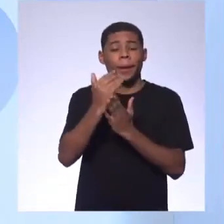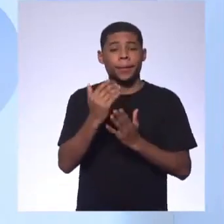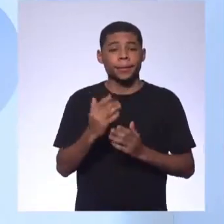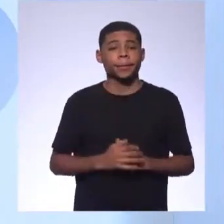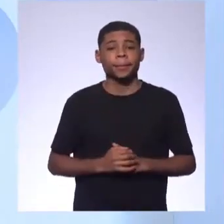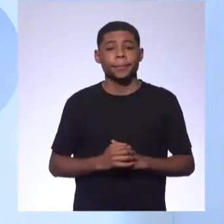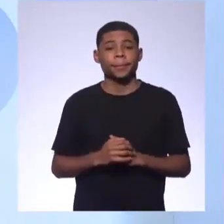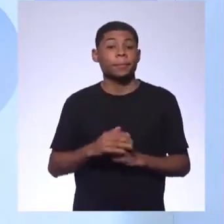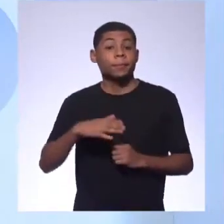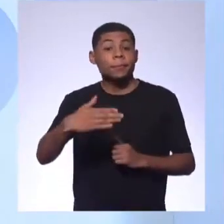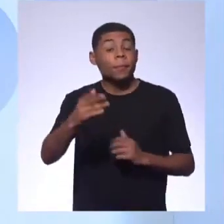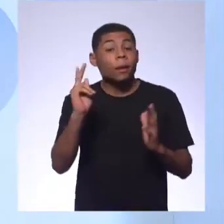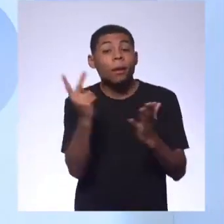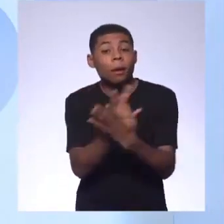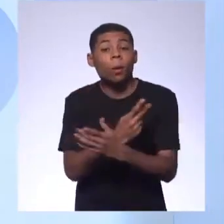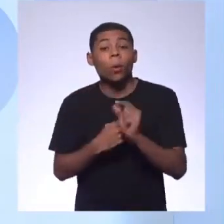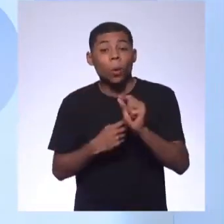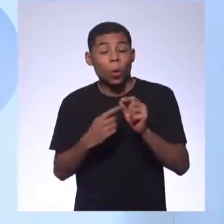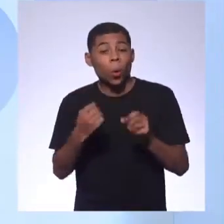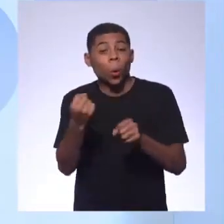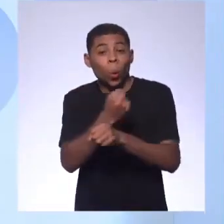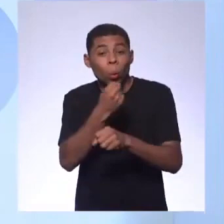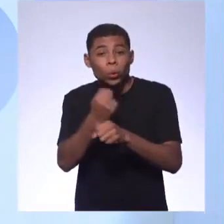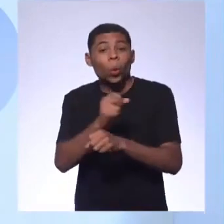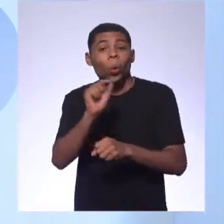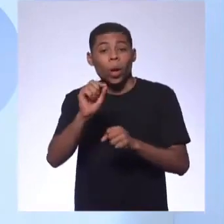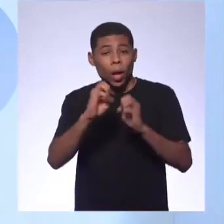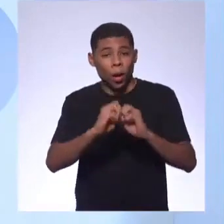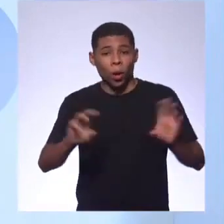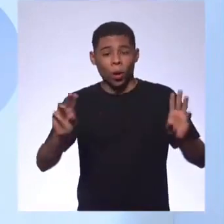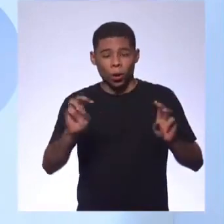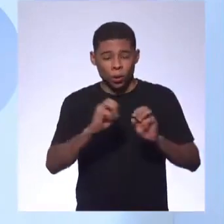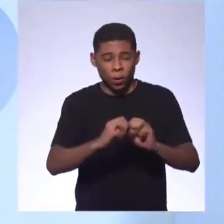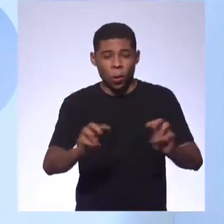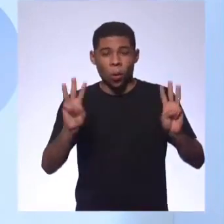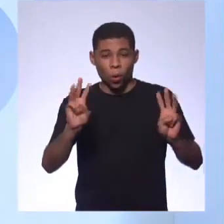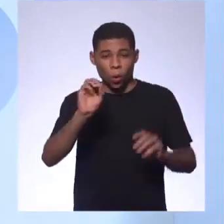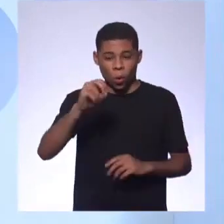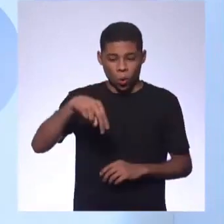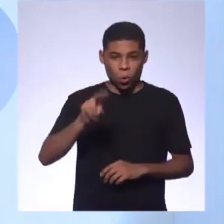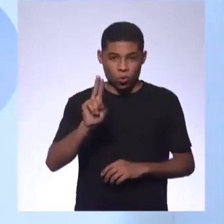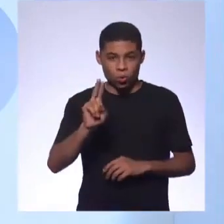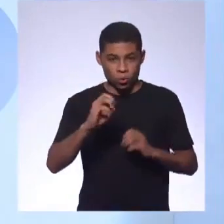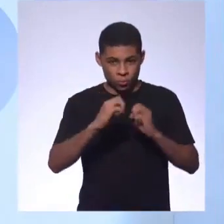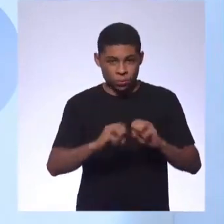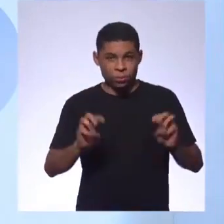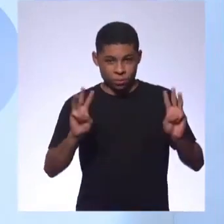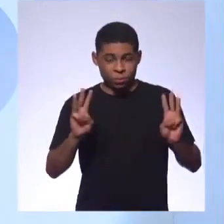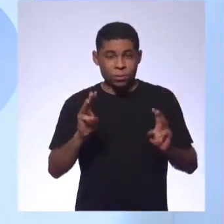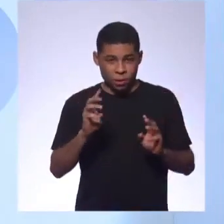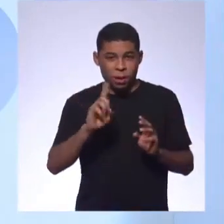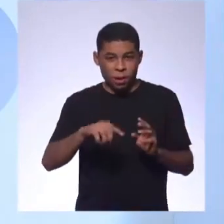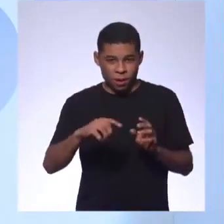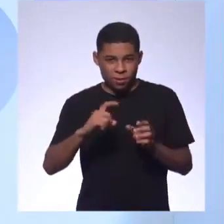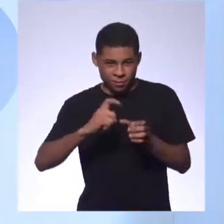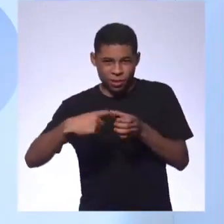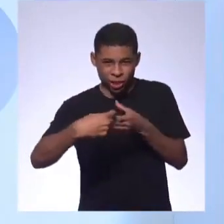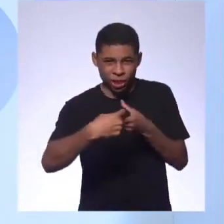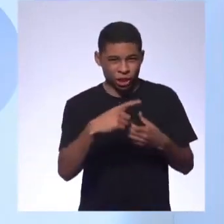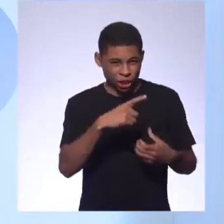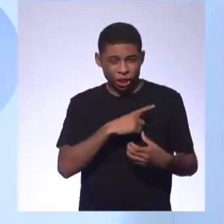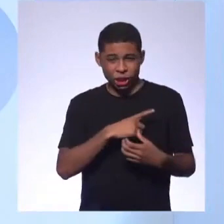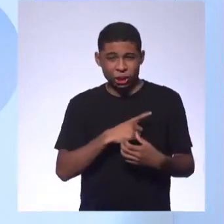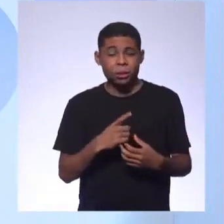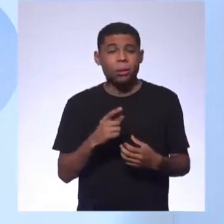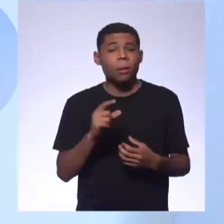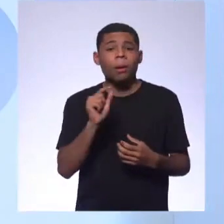consequência, a necessidade da construção da ONU, né, da Organização das Nações Unidas,